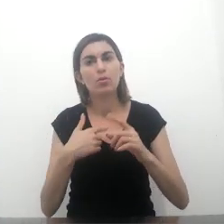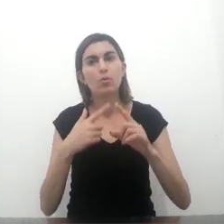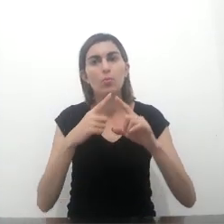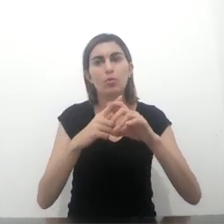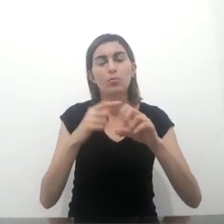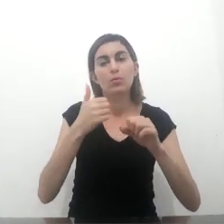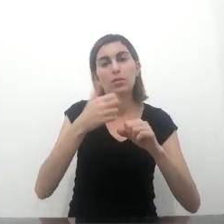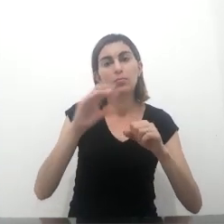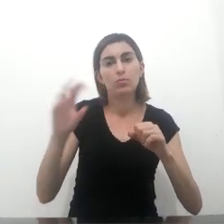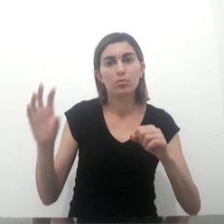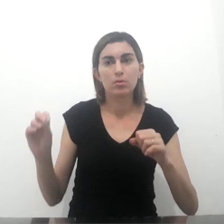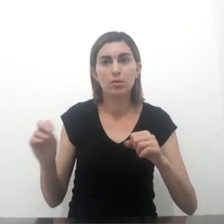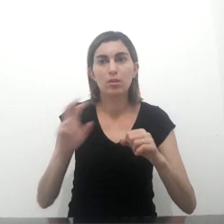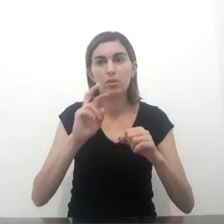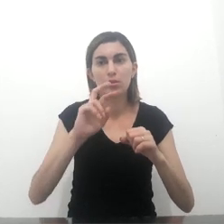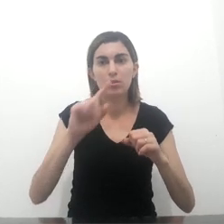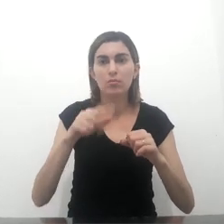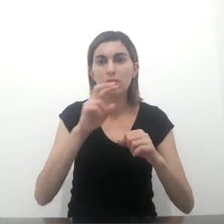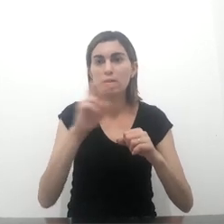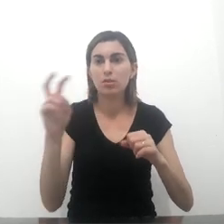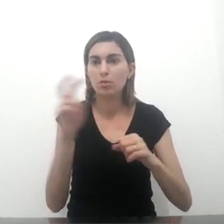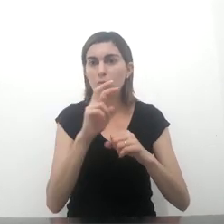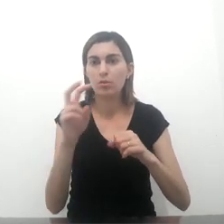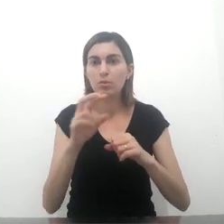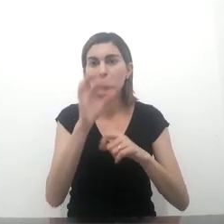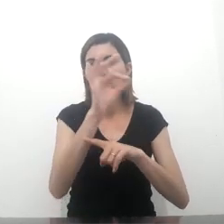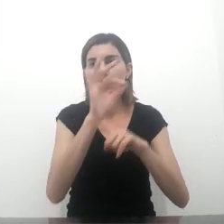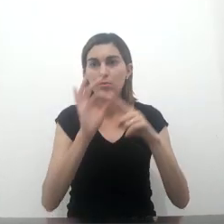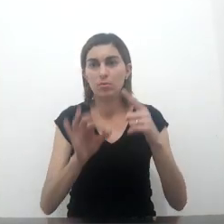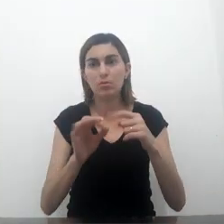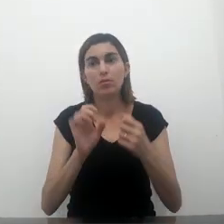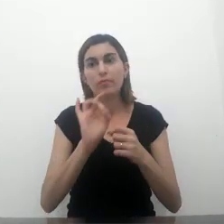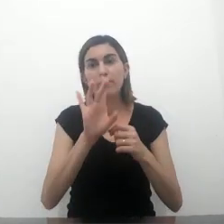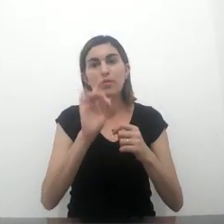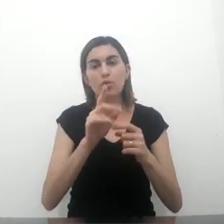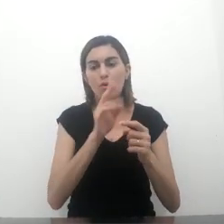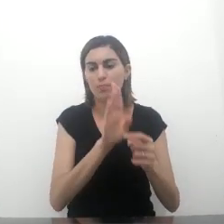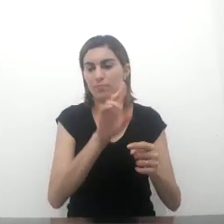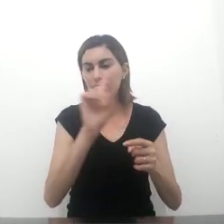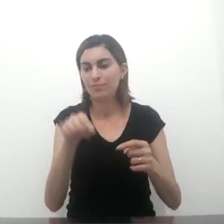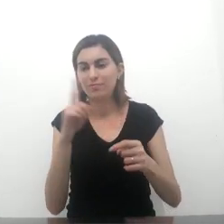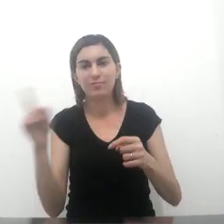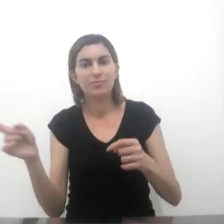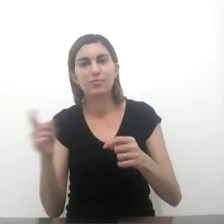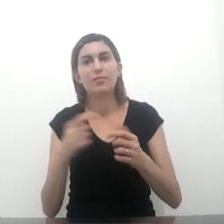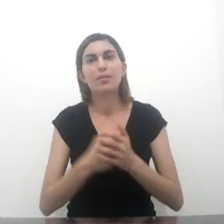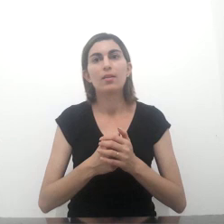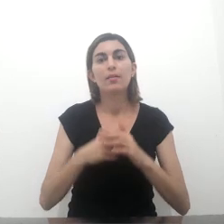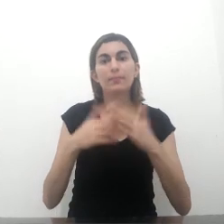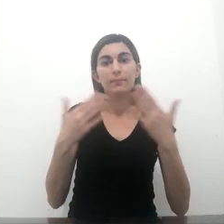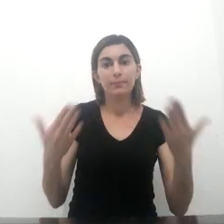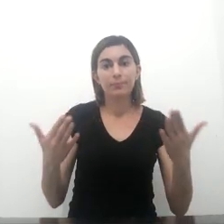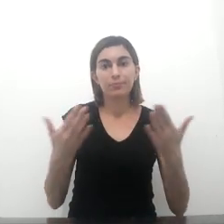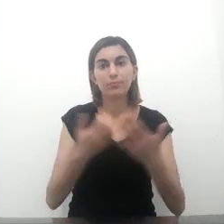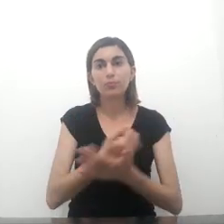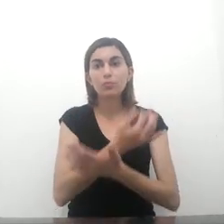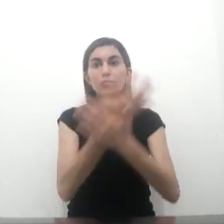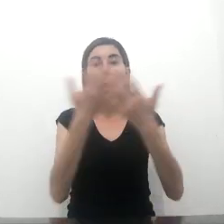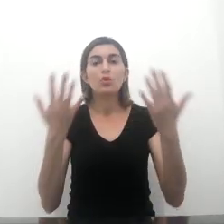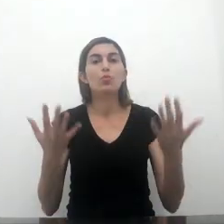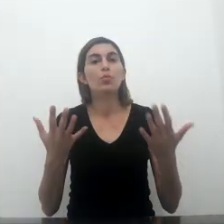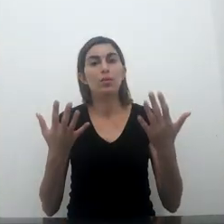0,0555. Eu multiplico por 100, é a porcentagem, ó, 5,55. É só andar 2 casas para a direita. Então,